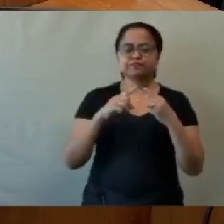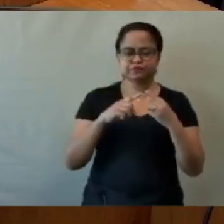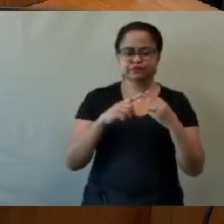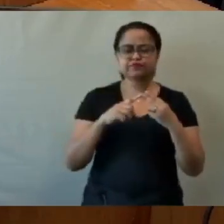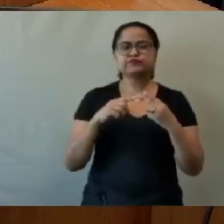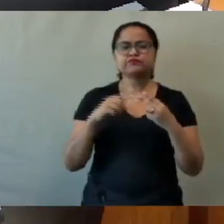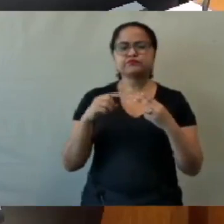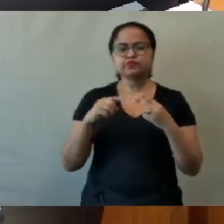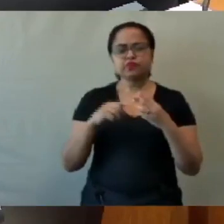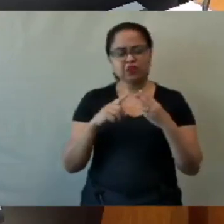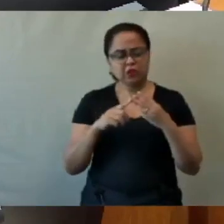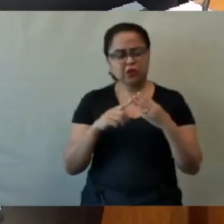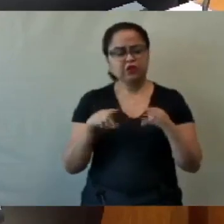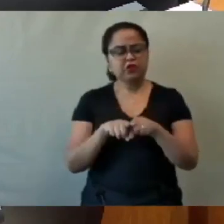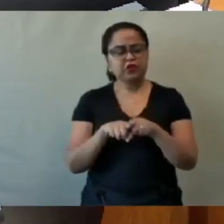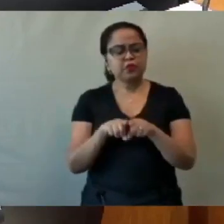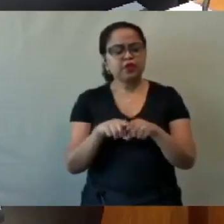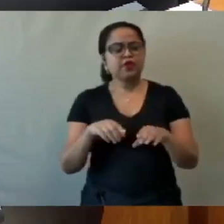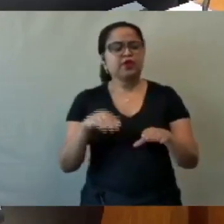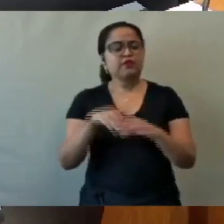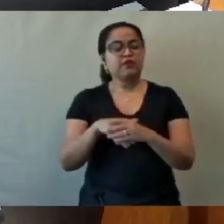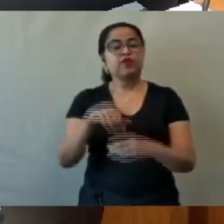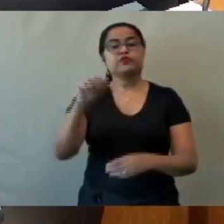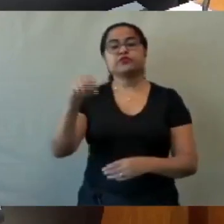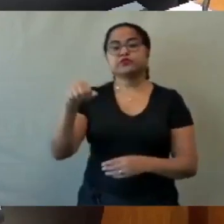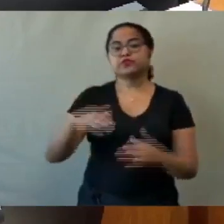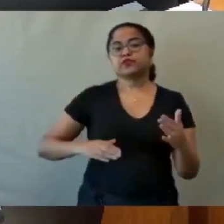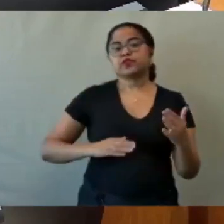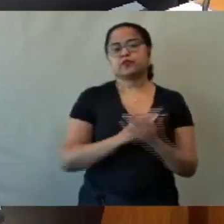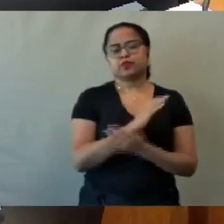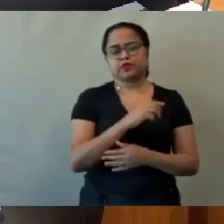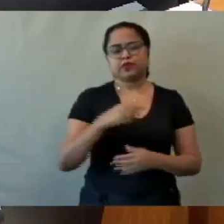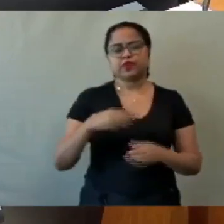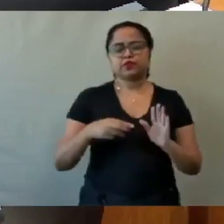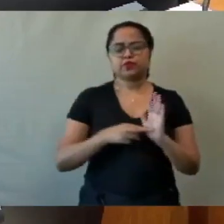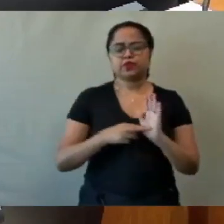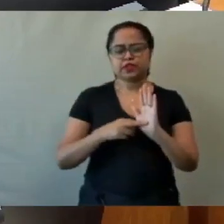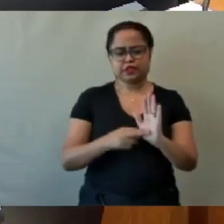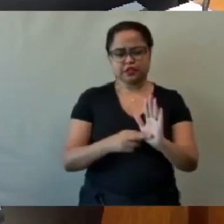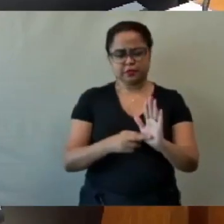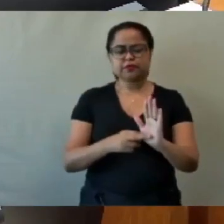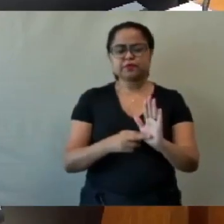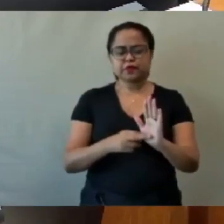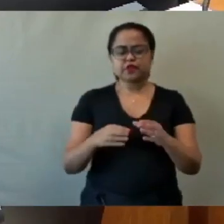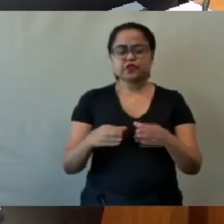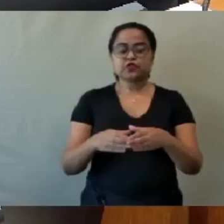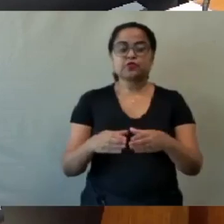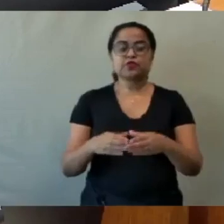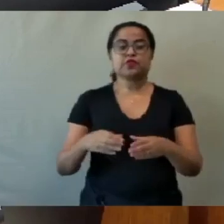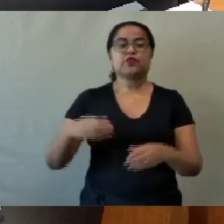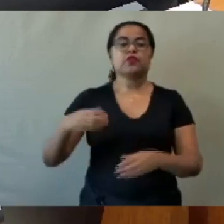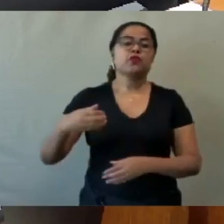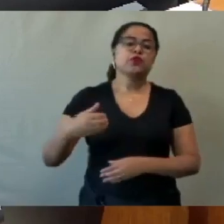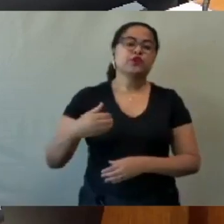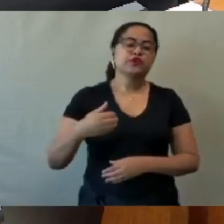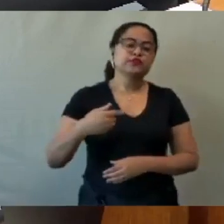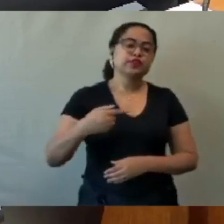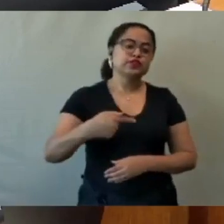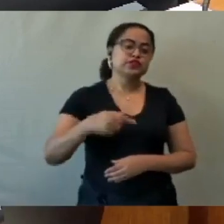eu, professora Marli, também voto de acordo. Fica aprovado o requerimento de comissão